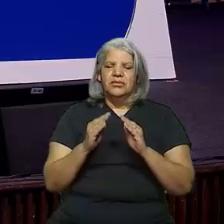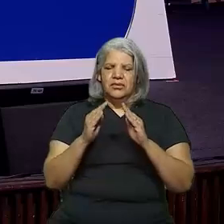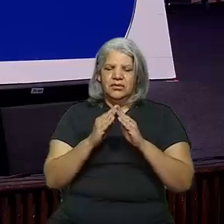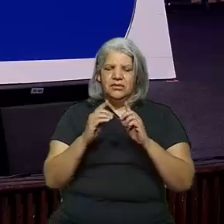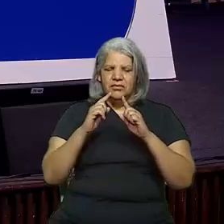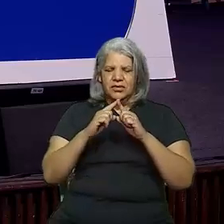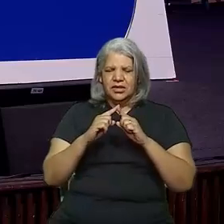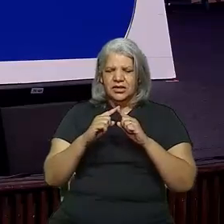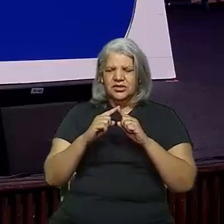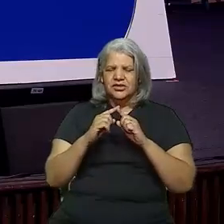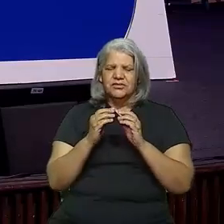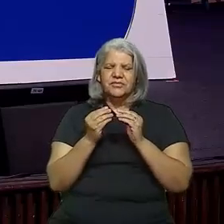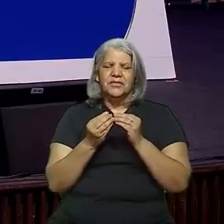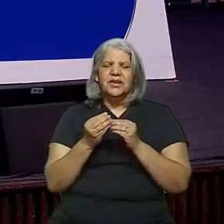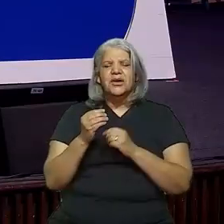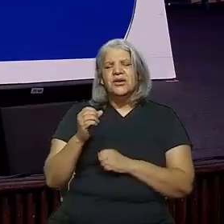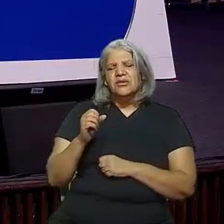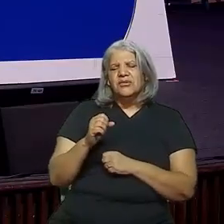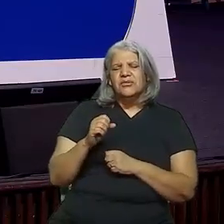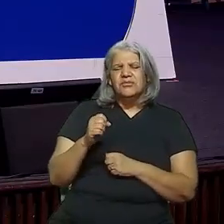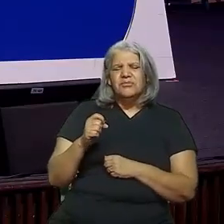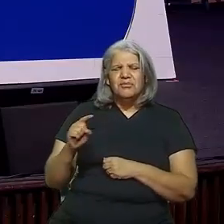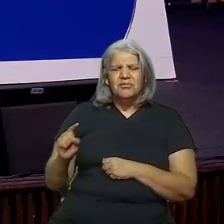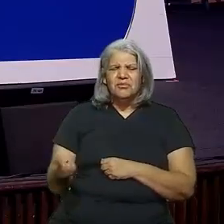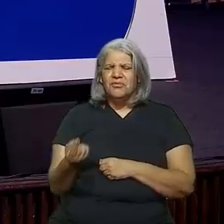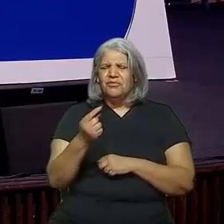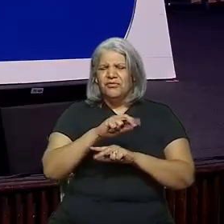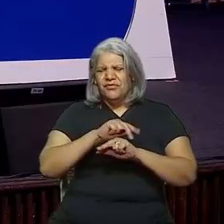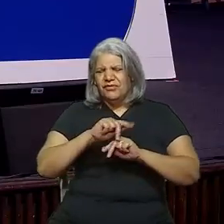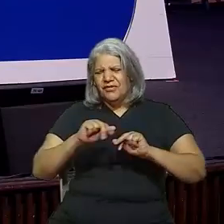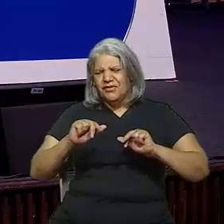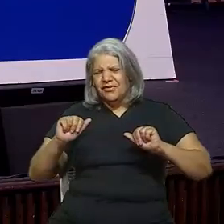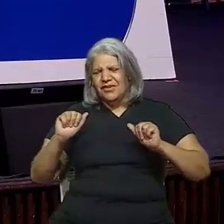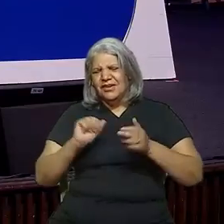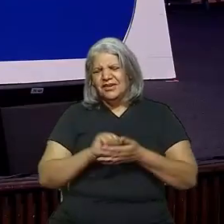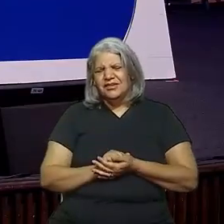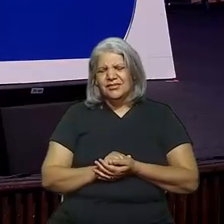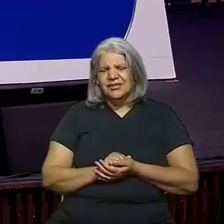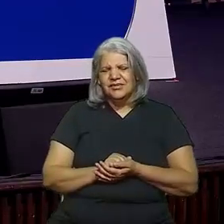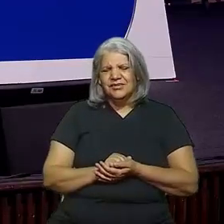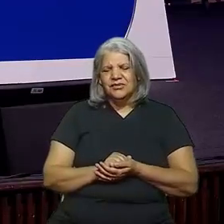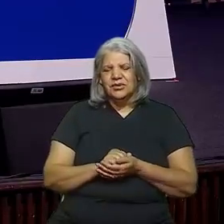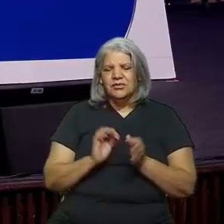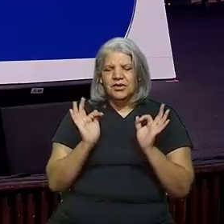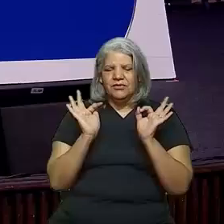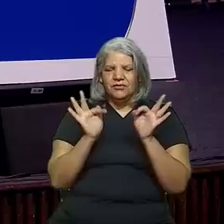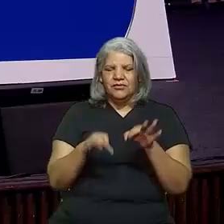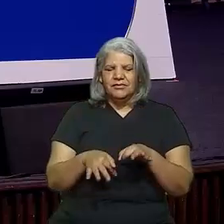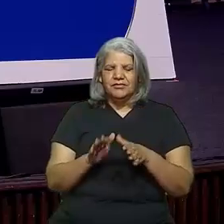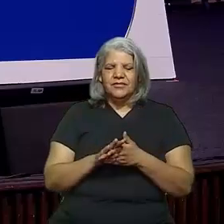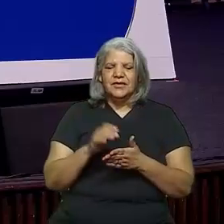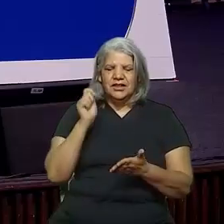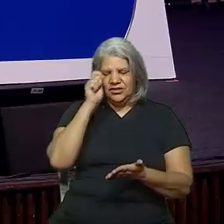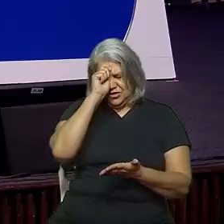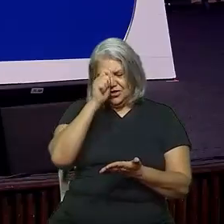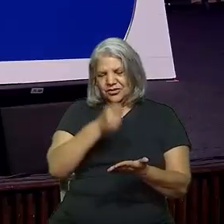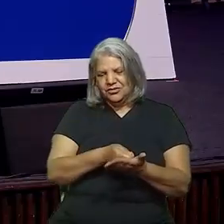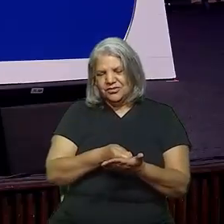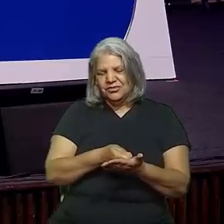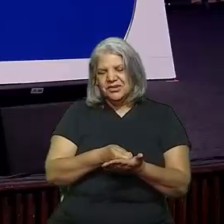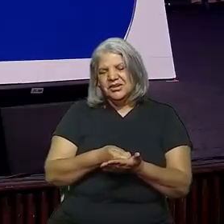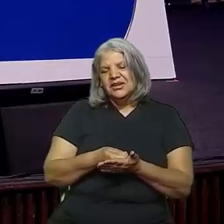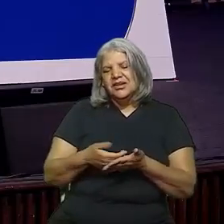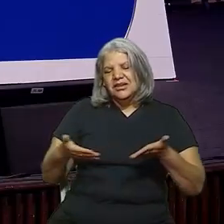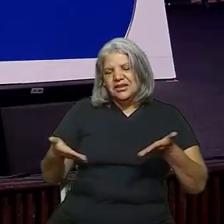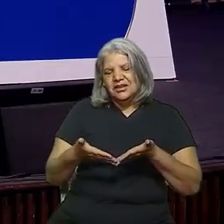pessoas, por muita gente visto como o início do fim da ditadura. E nesse 2025, em